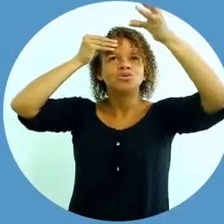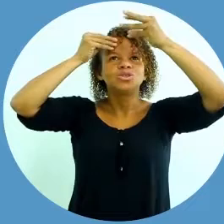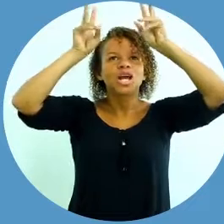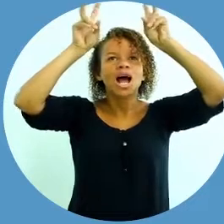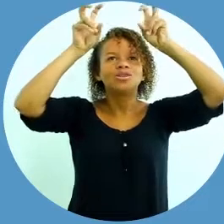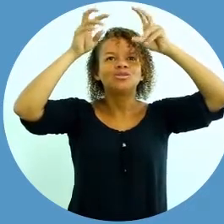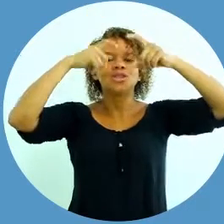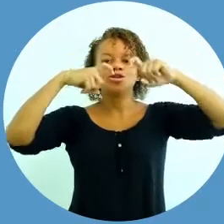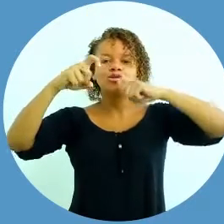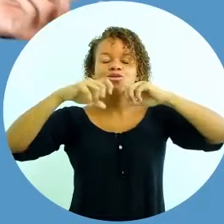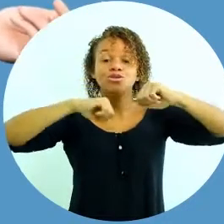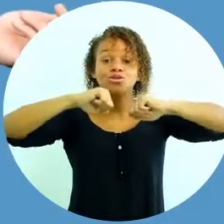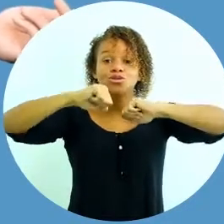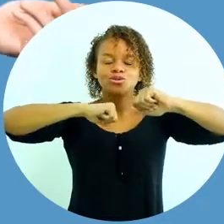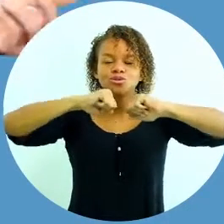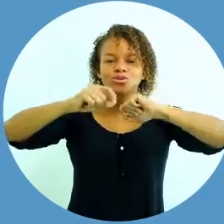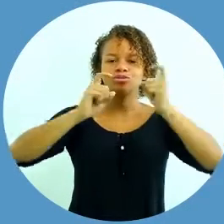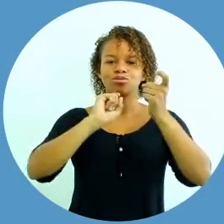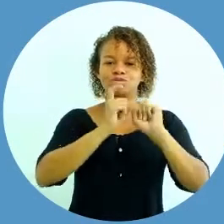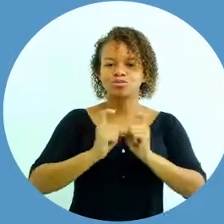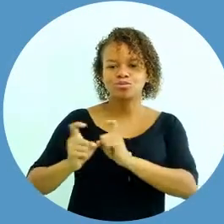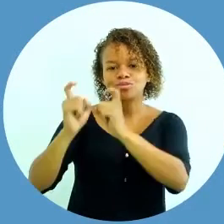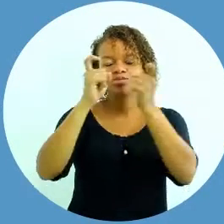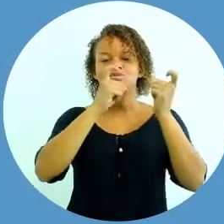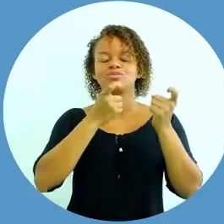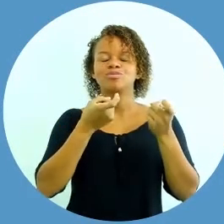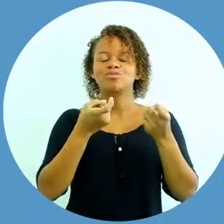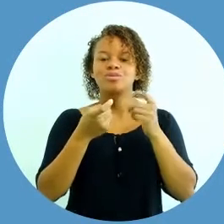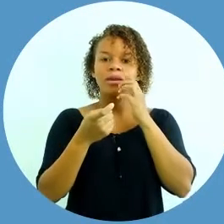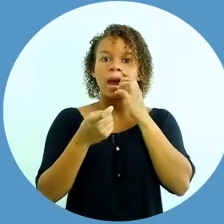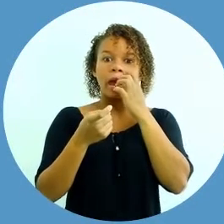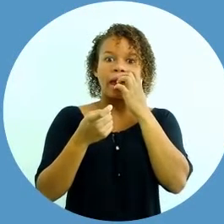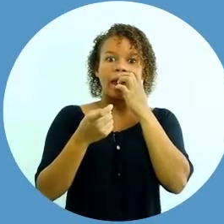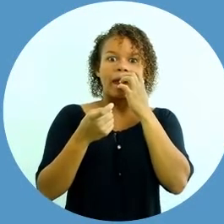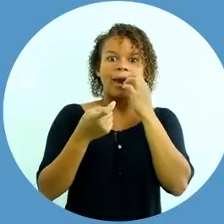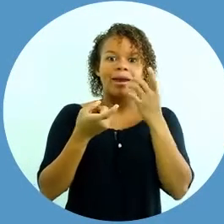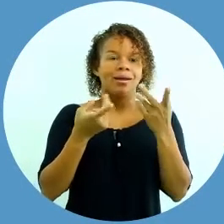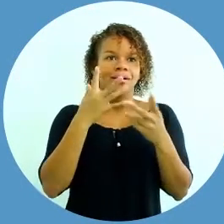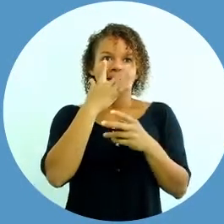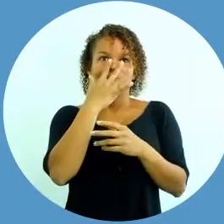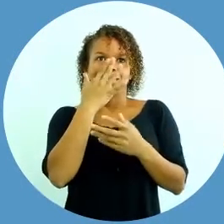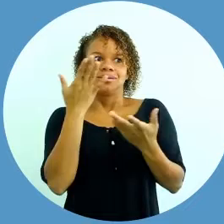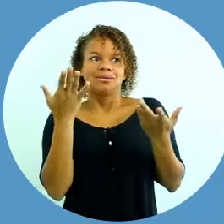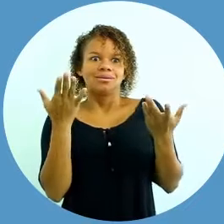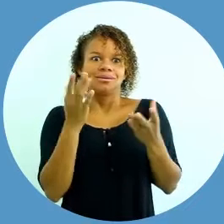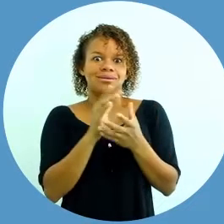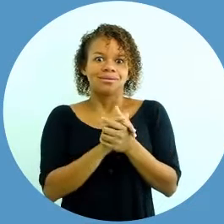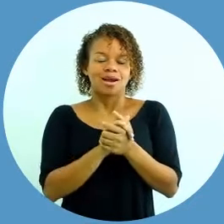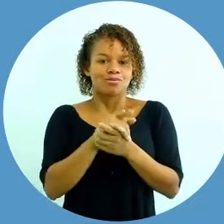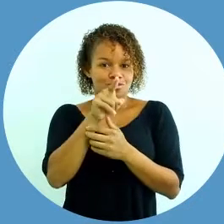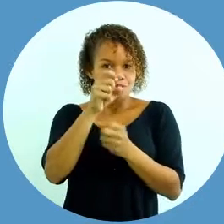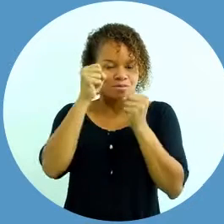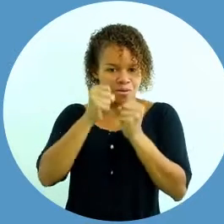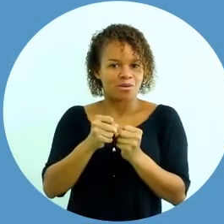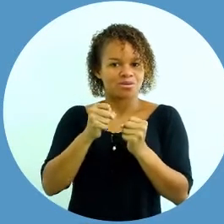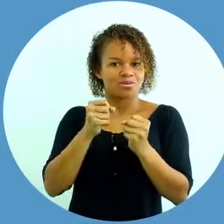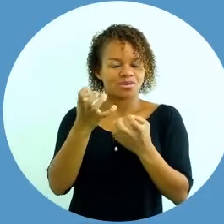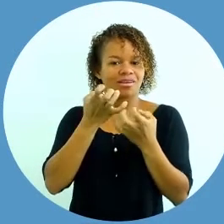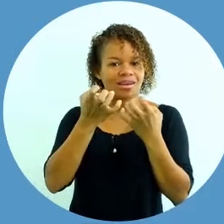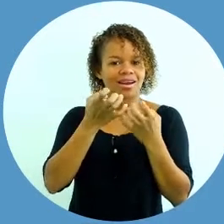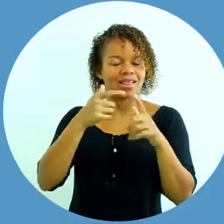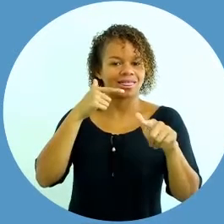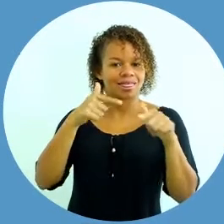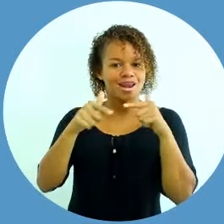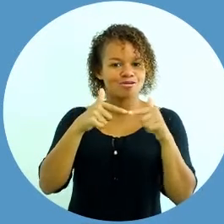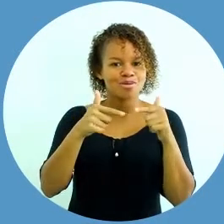ser discutidos, dos conteúdos, dos conceitos. Quem sabe você pode